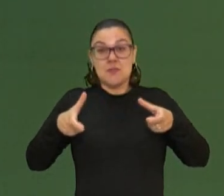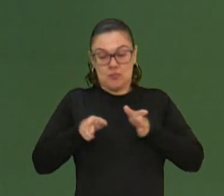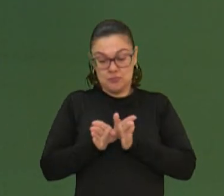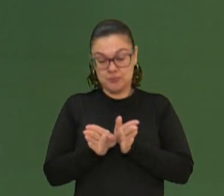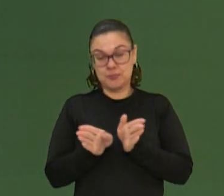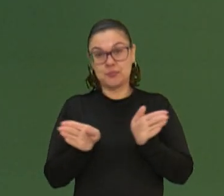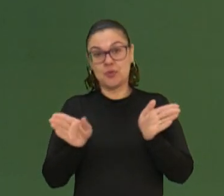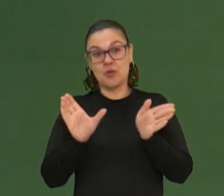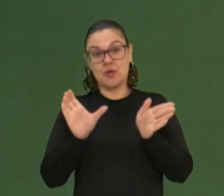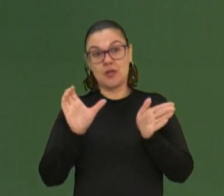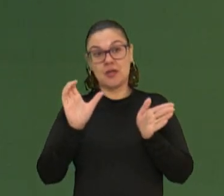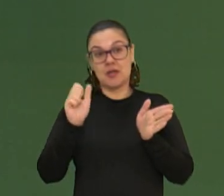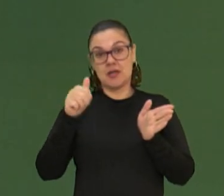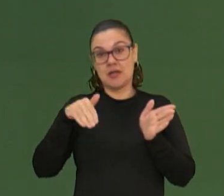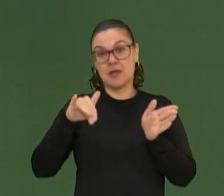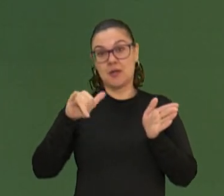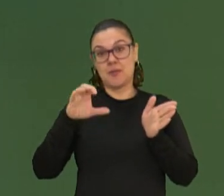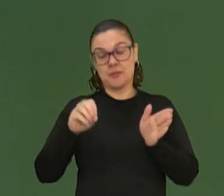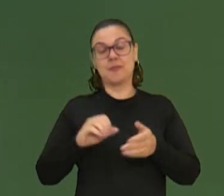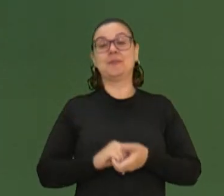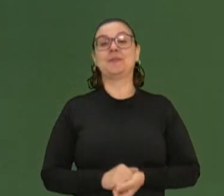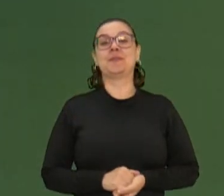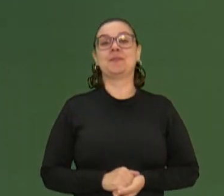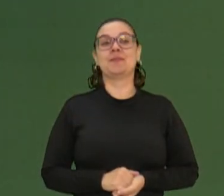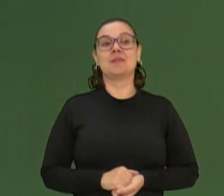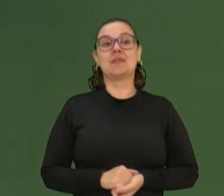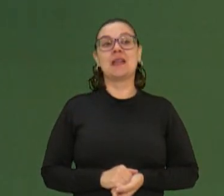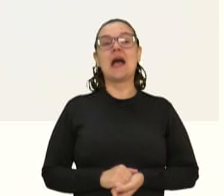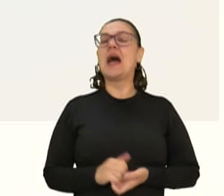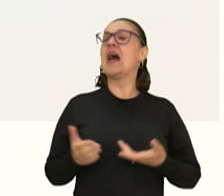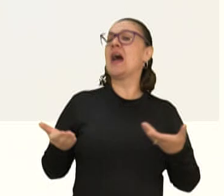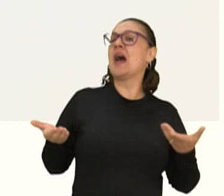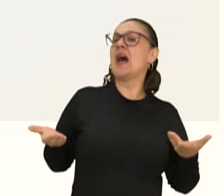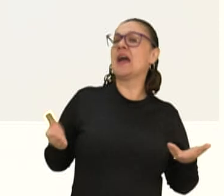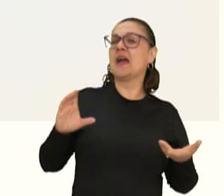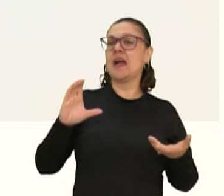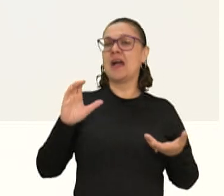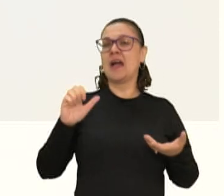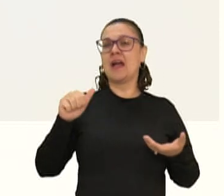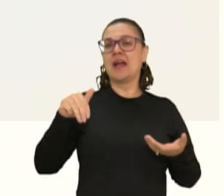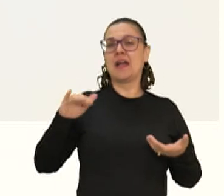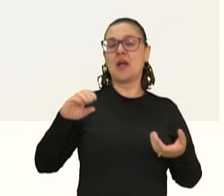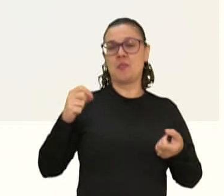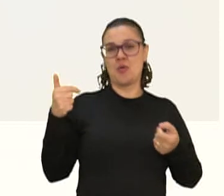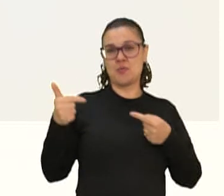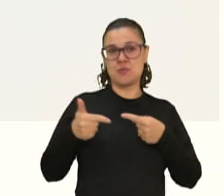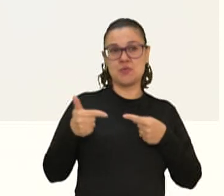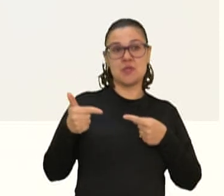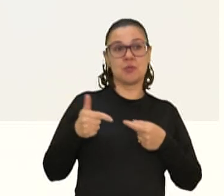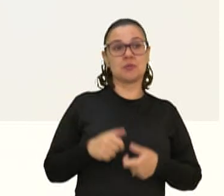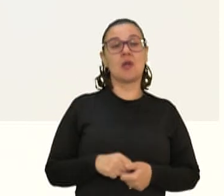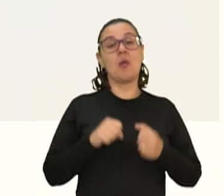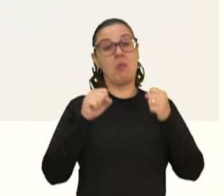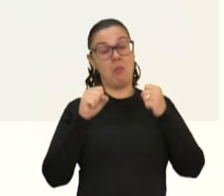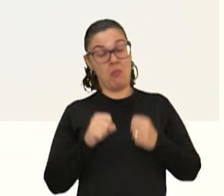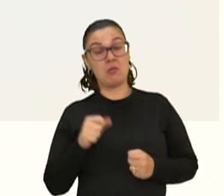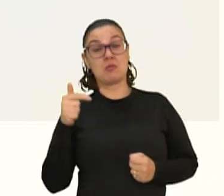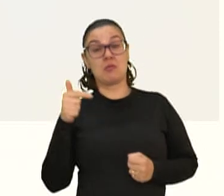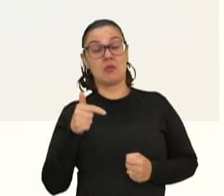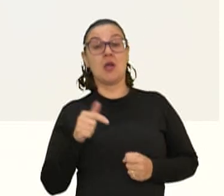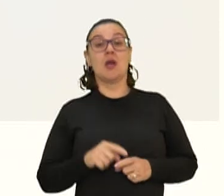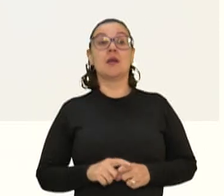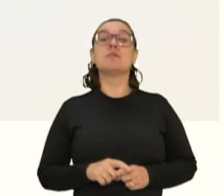condutor. Vaso condutor vem de onde? Câmbio. Ah, quem que origina o câmbio? Não é o meristema secundário, professor? Não podia ser meristema